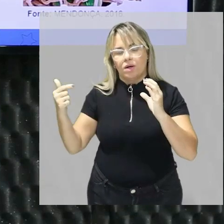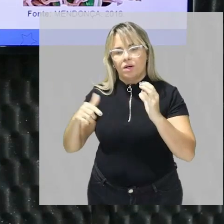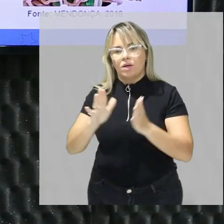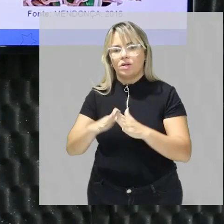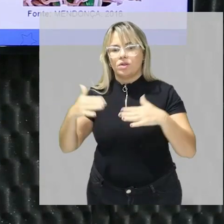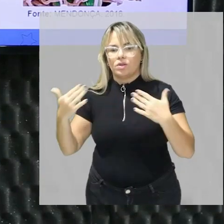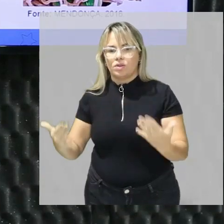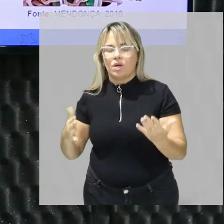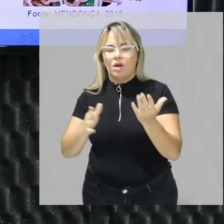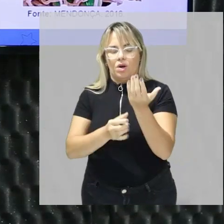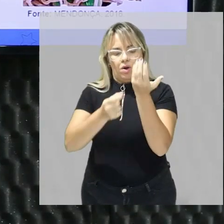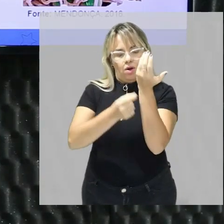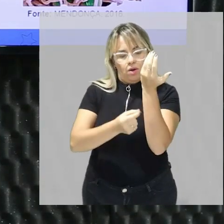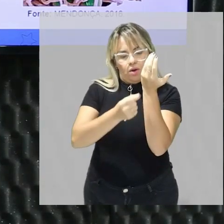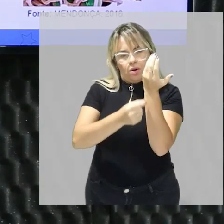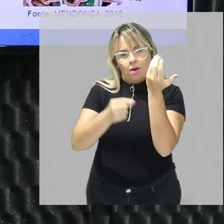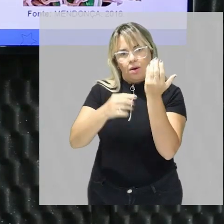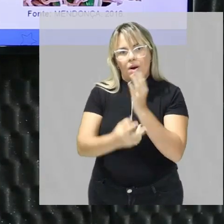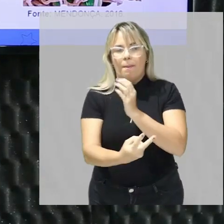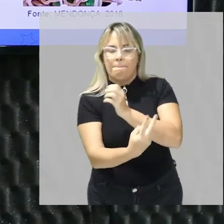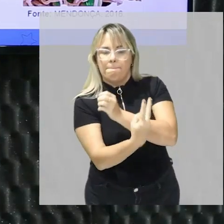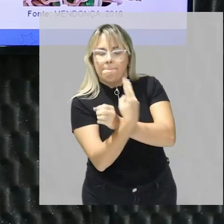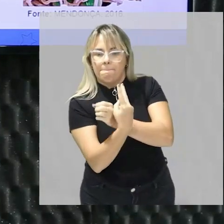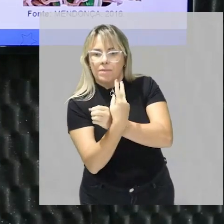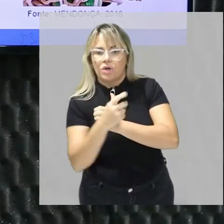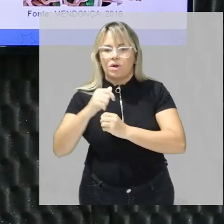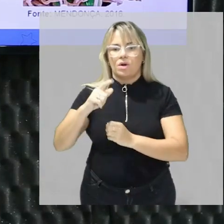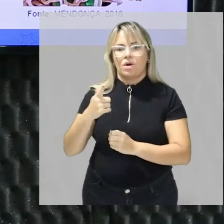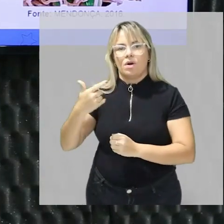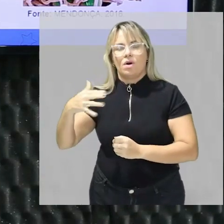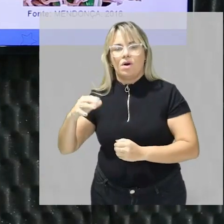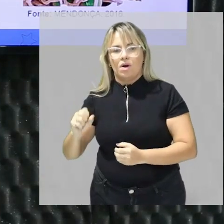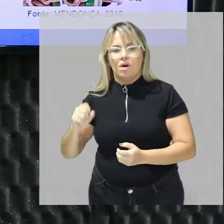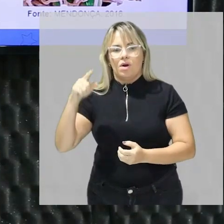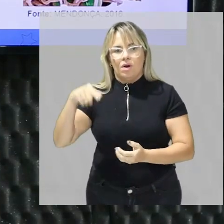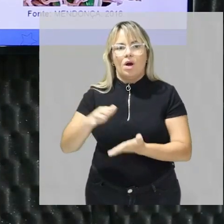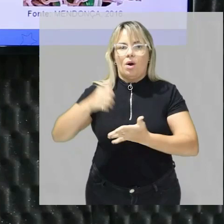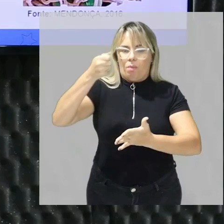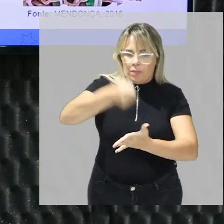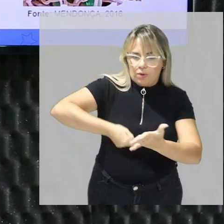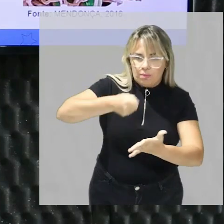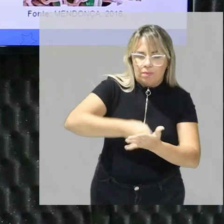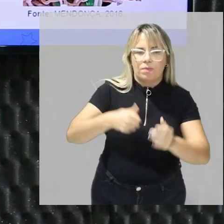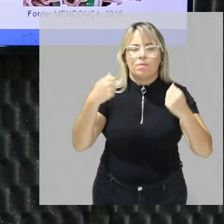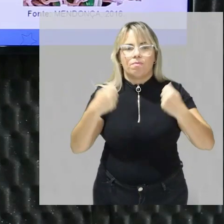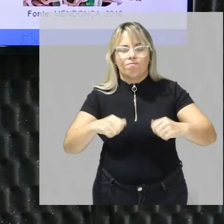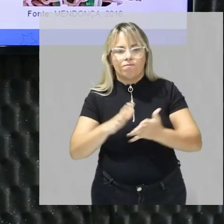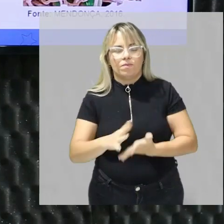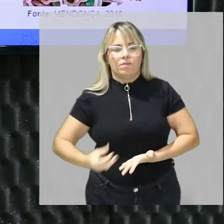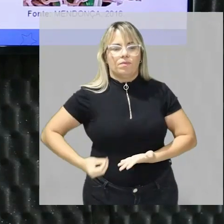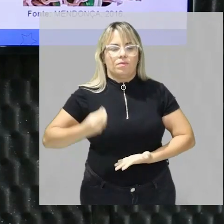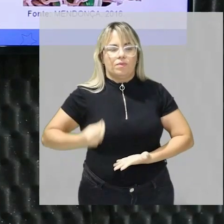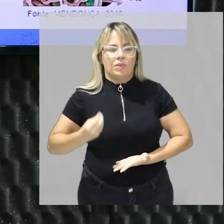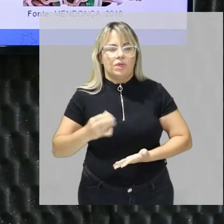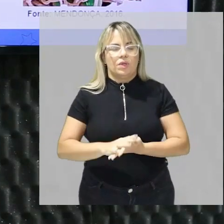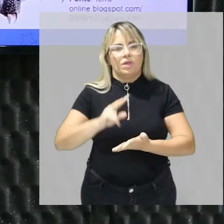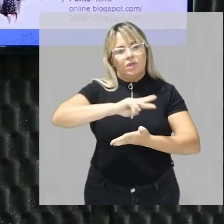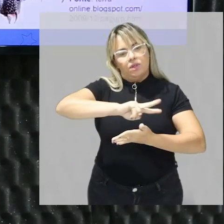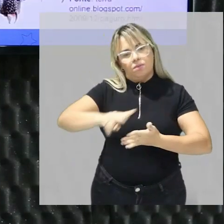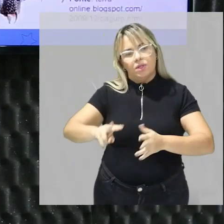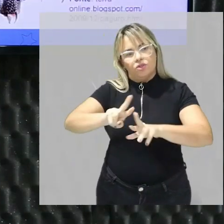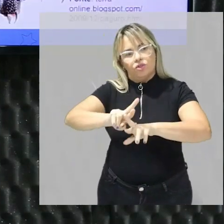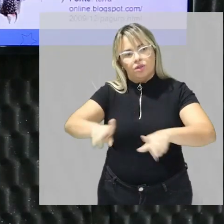contra o ressecamento, tá? Então, é uma relação obrigatória entre indivíduos que são de espécies